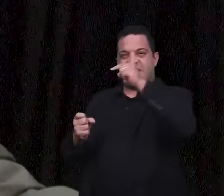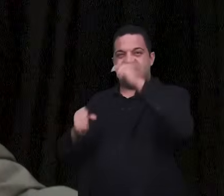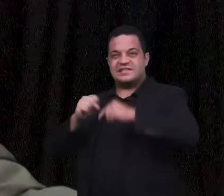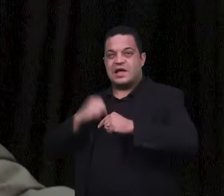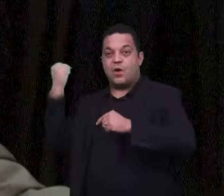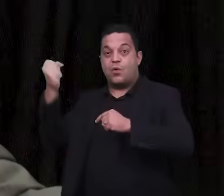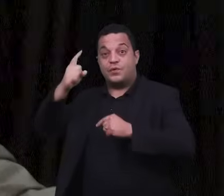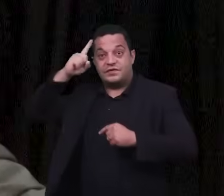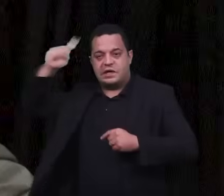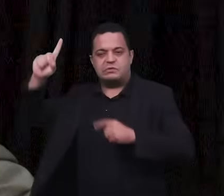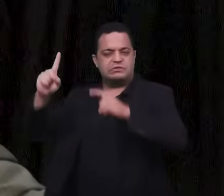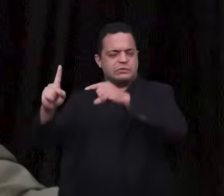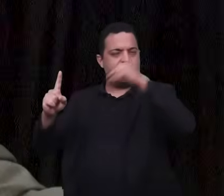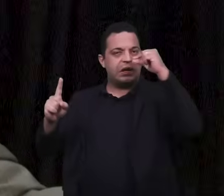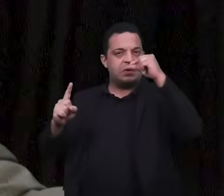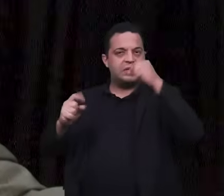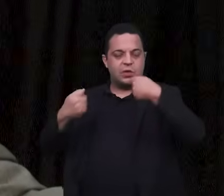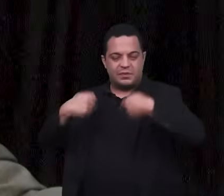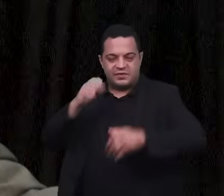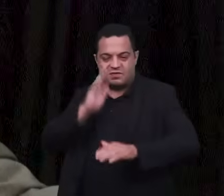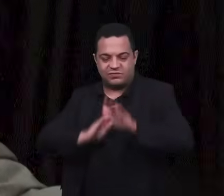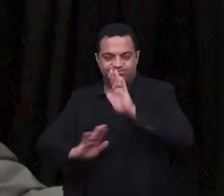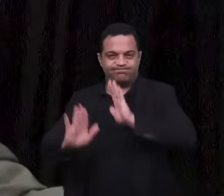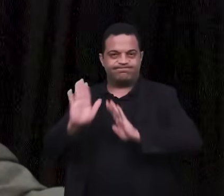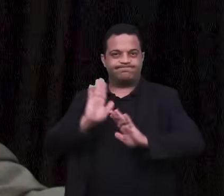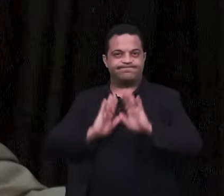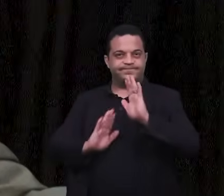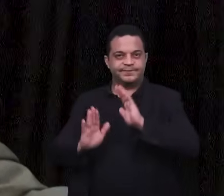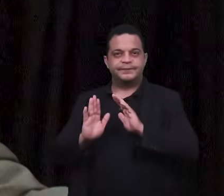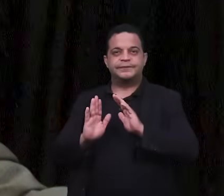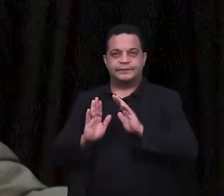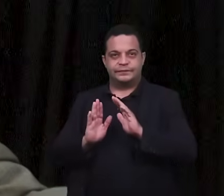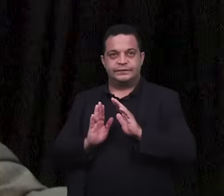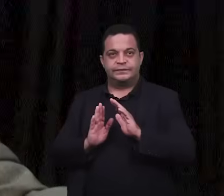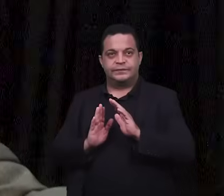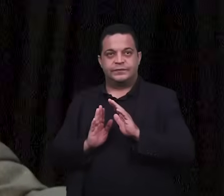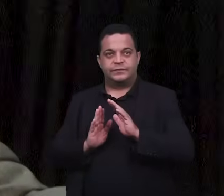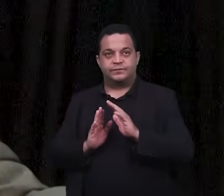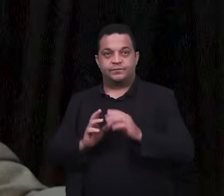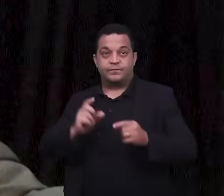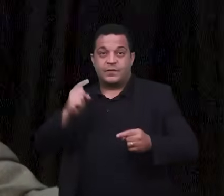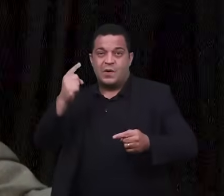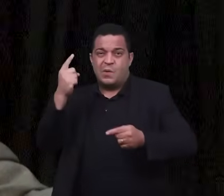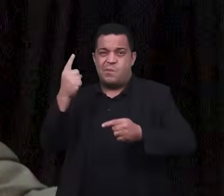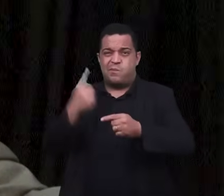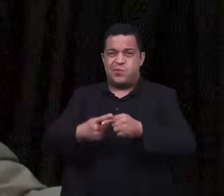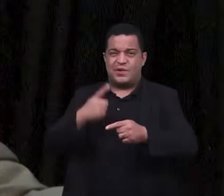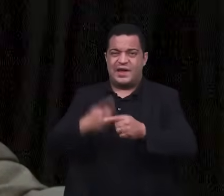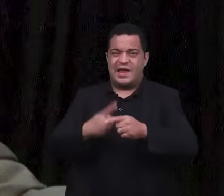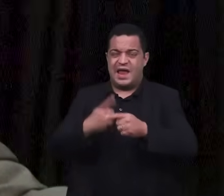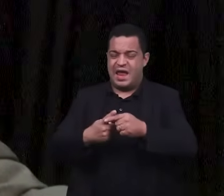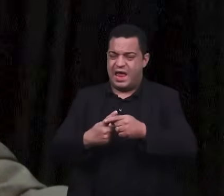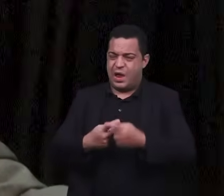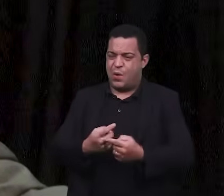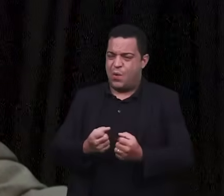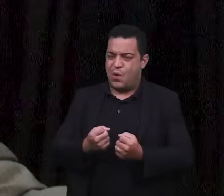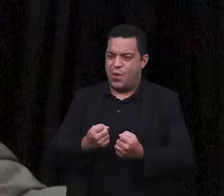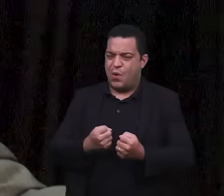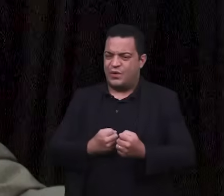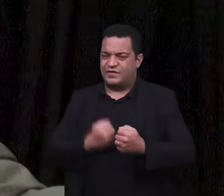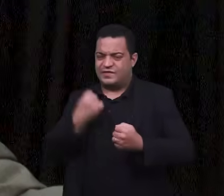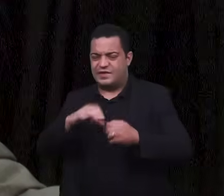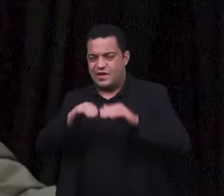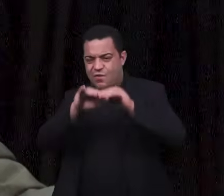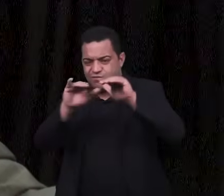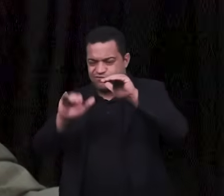Senhor o tirará, porque é de Deus. Então, o menor, ele não fala do maior, ele não